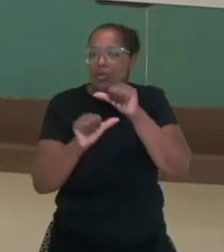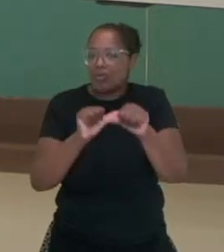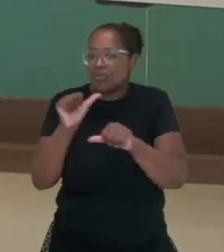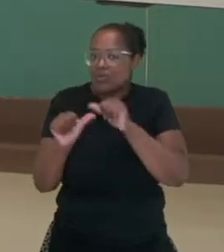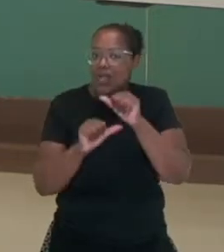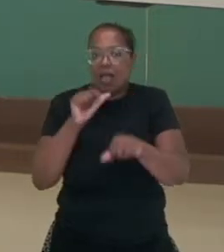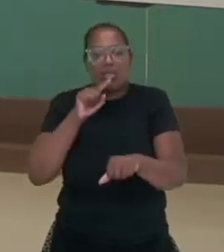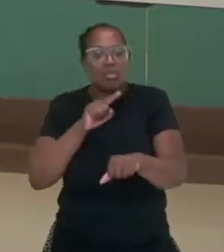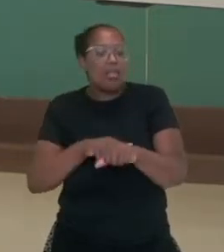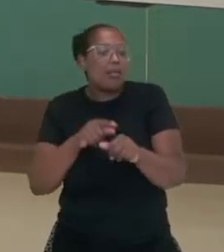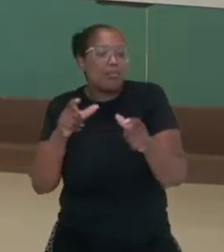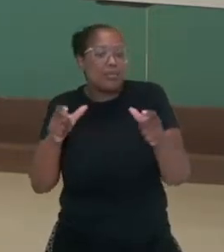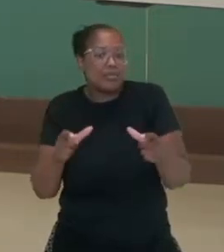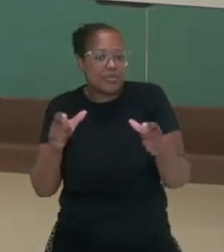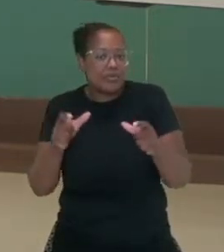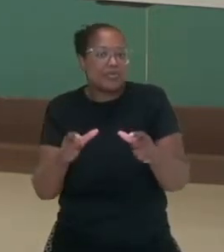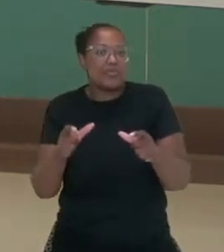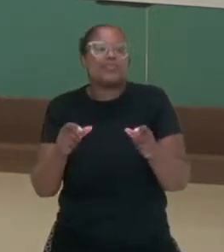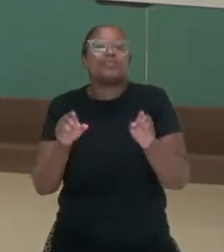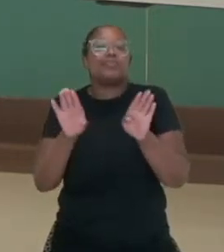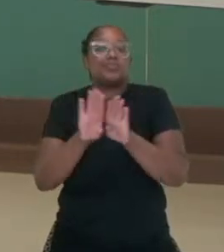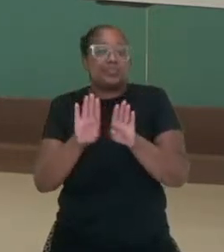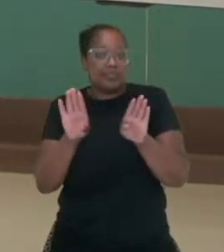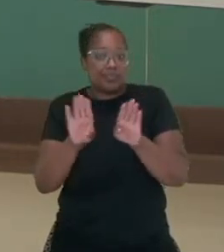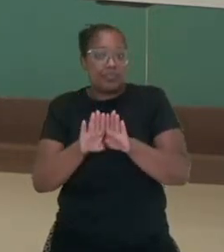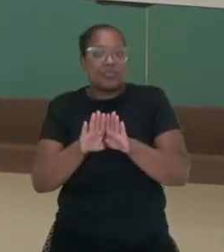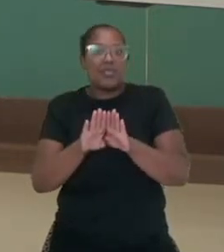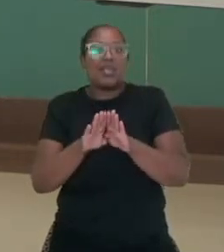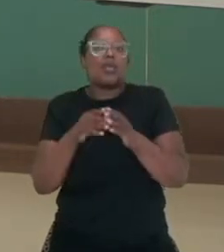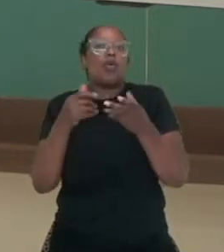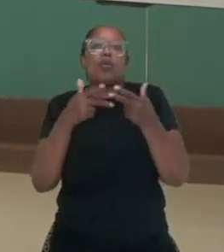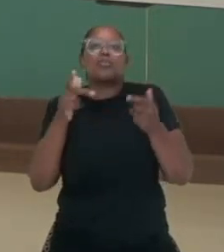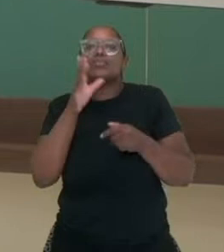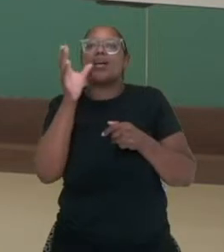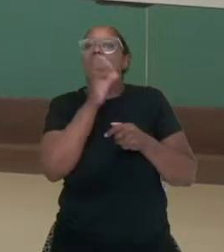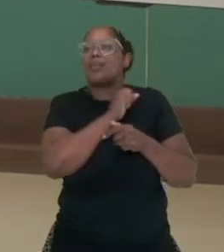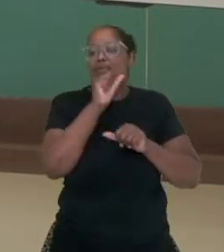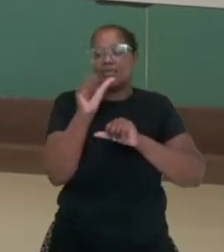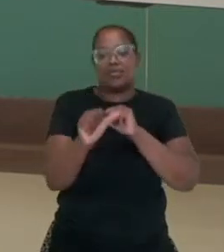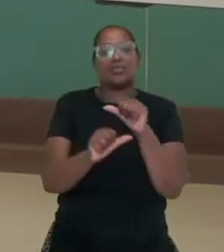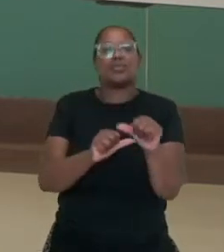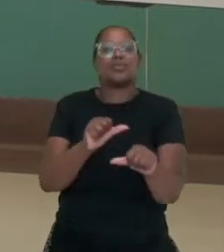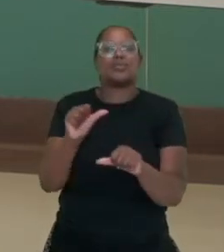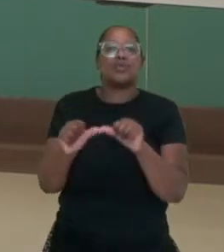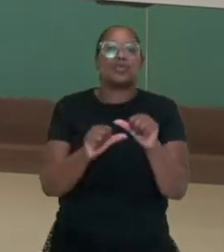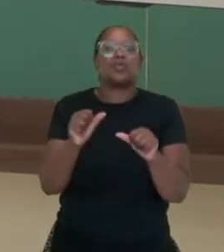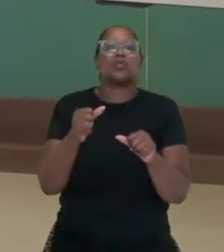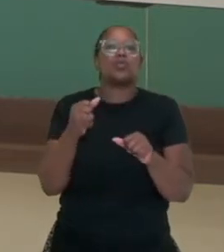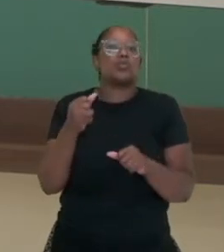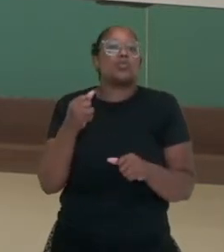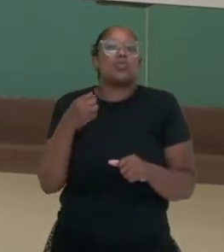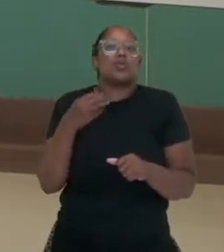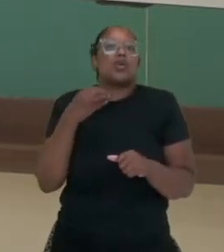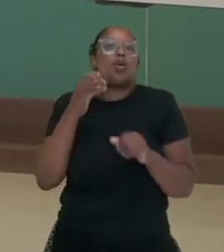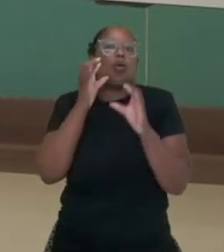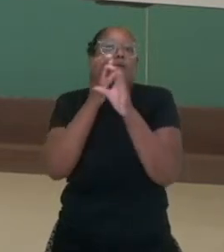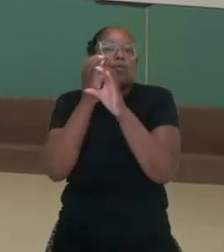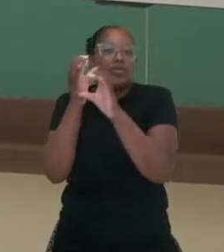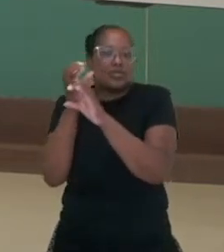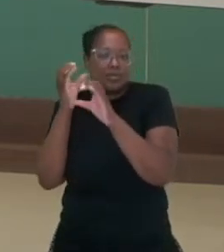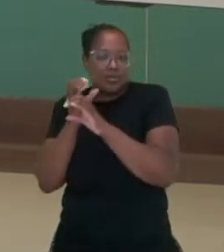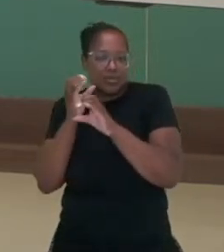de espaço, levando a constantes e rápidas transformações nas formas de